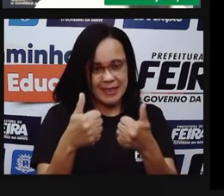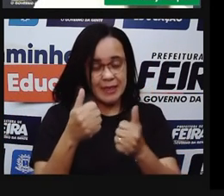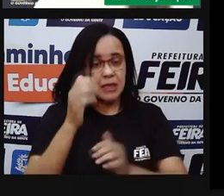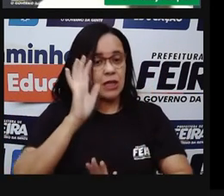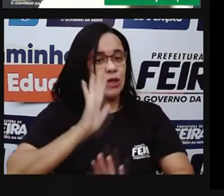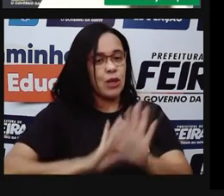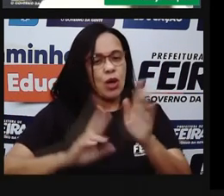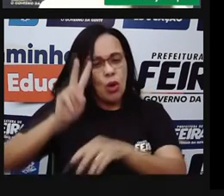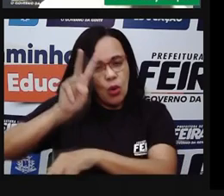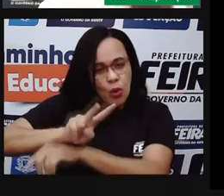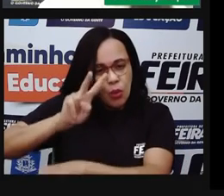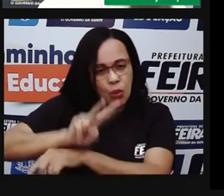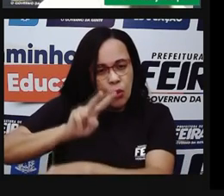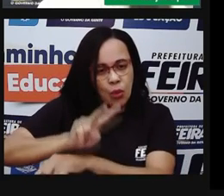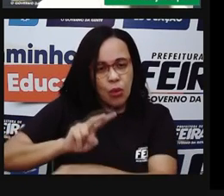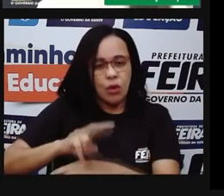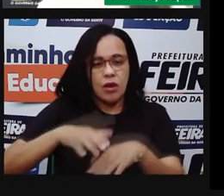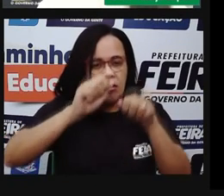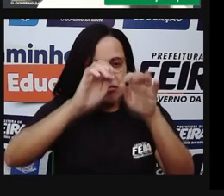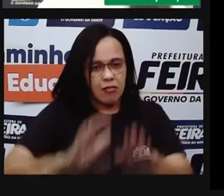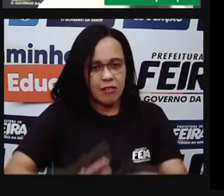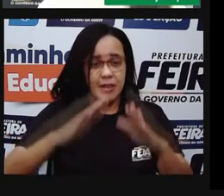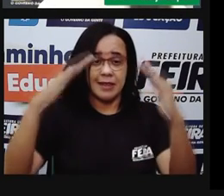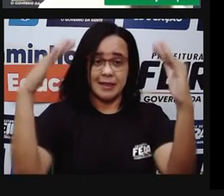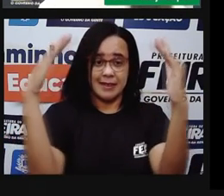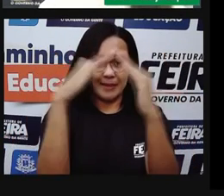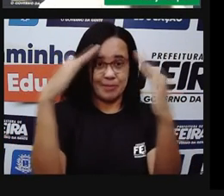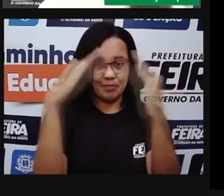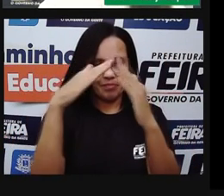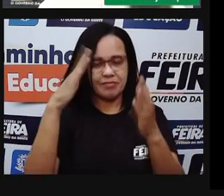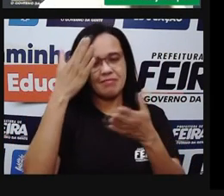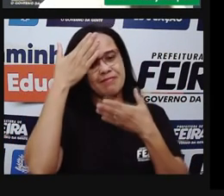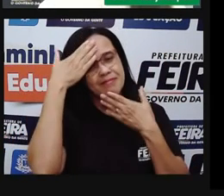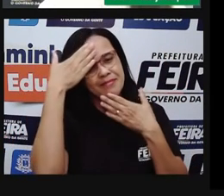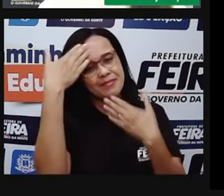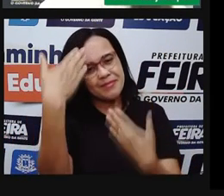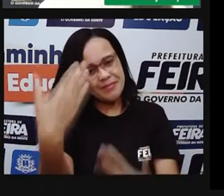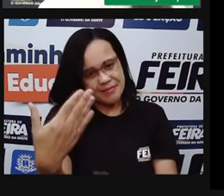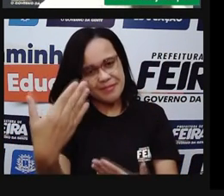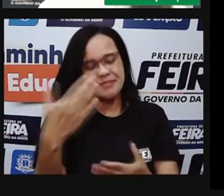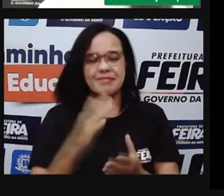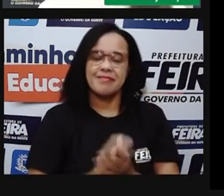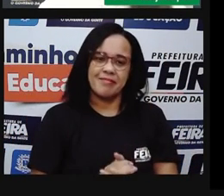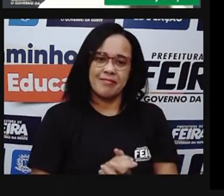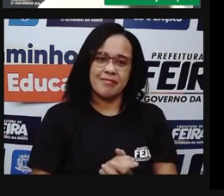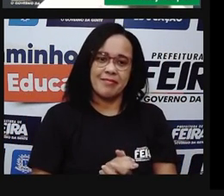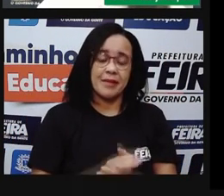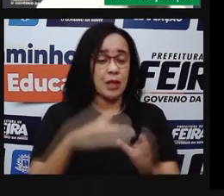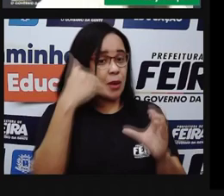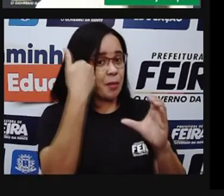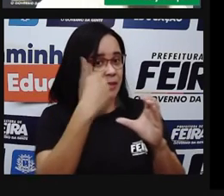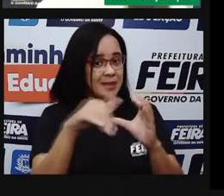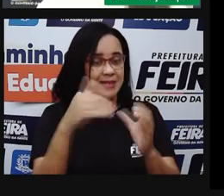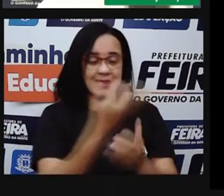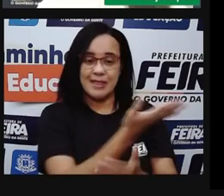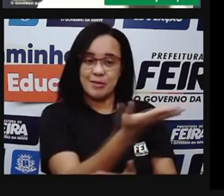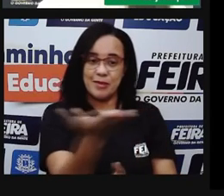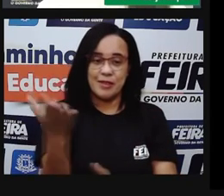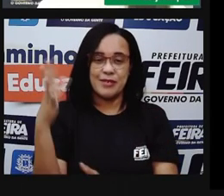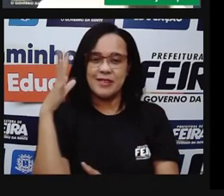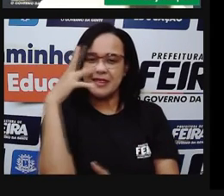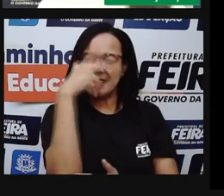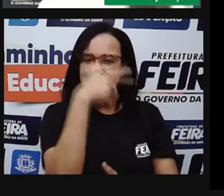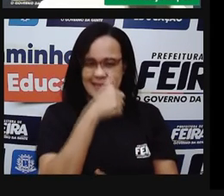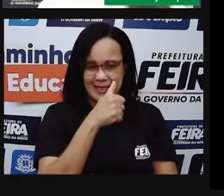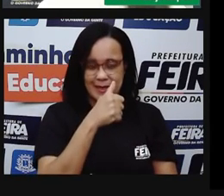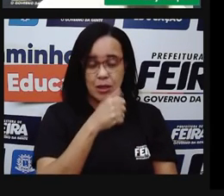cuidem, se puder, fiquem em casa. E me despeço deixando essa linda mensagem para vocês, tá bom? Para os dias